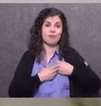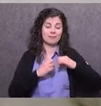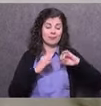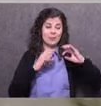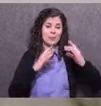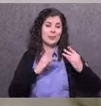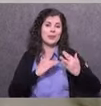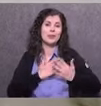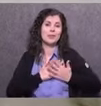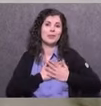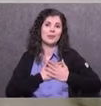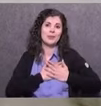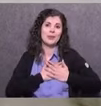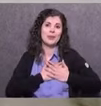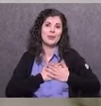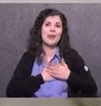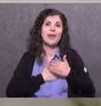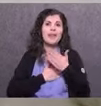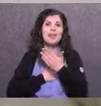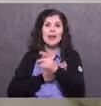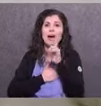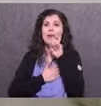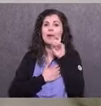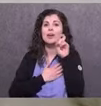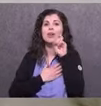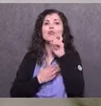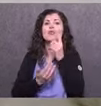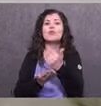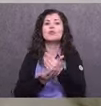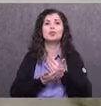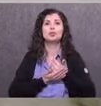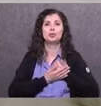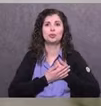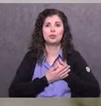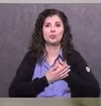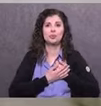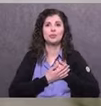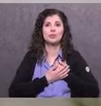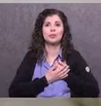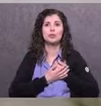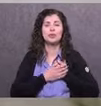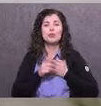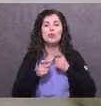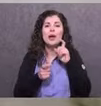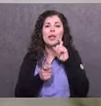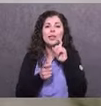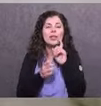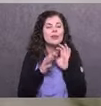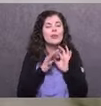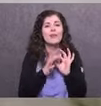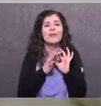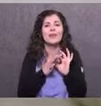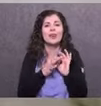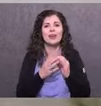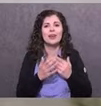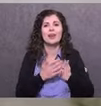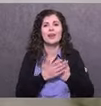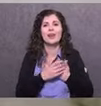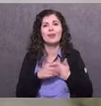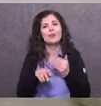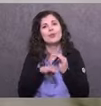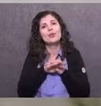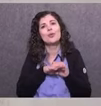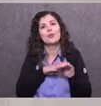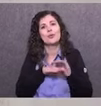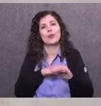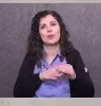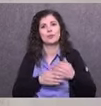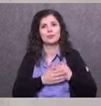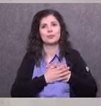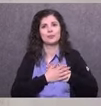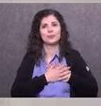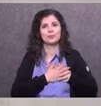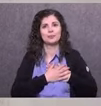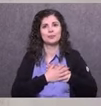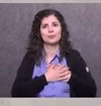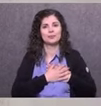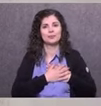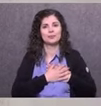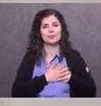será o teu refúgio, o teu abrigo, o teu conforto.